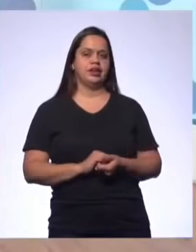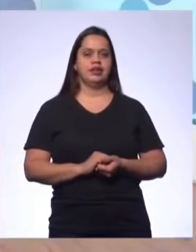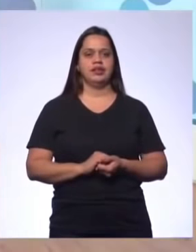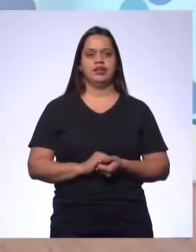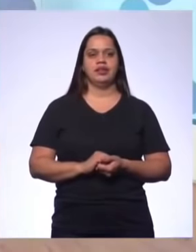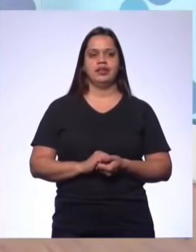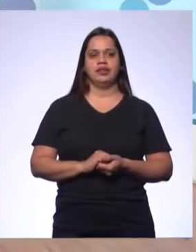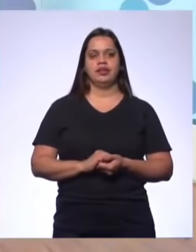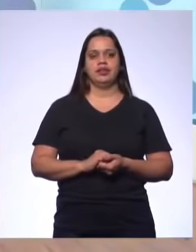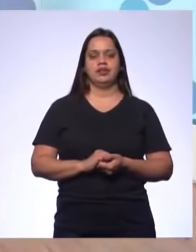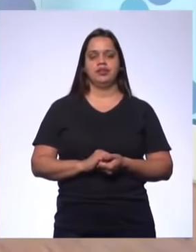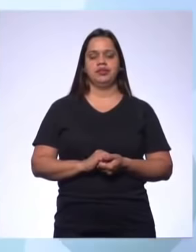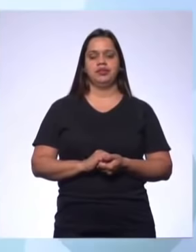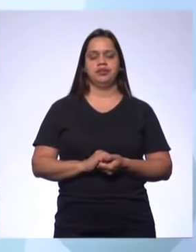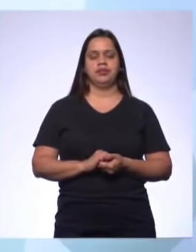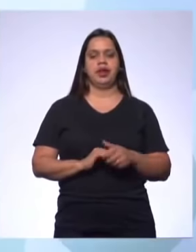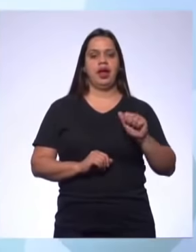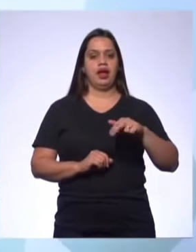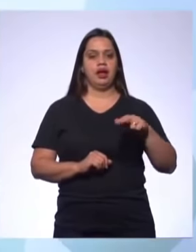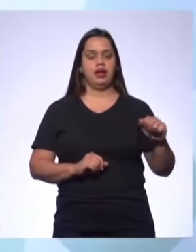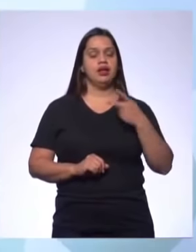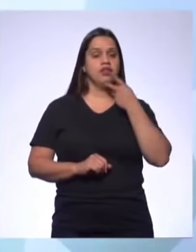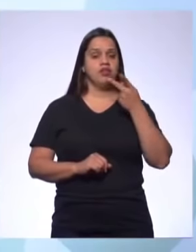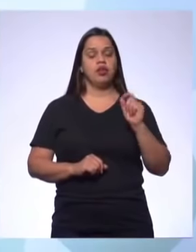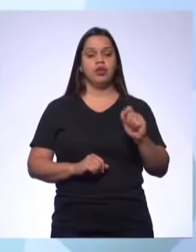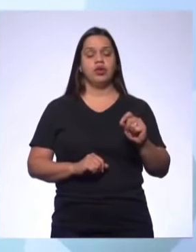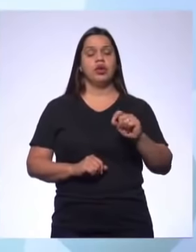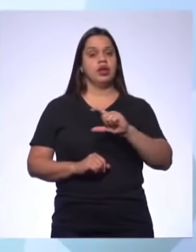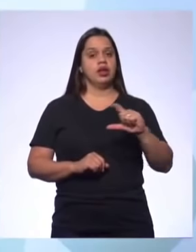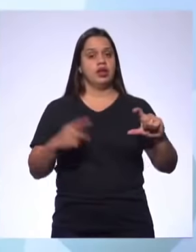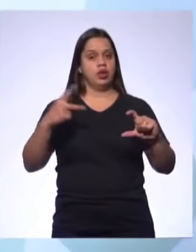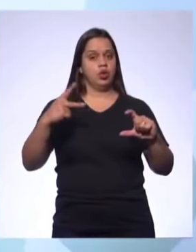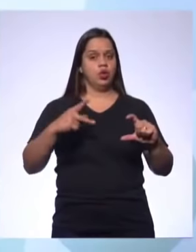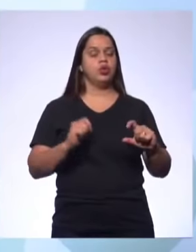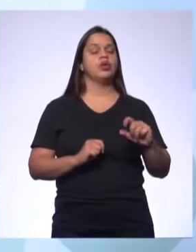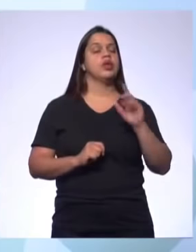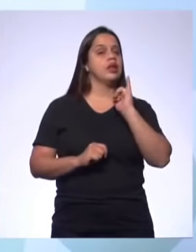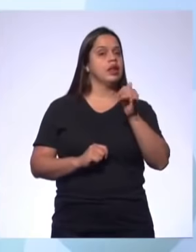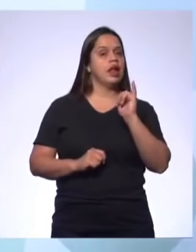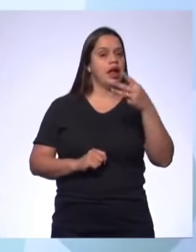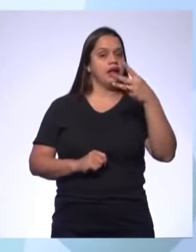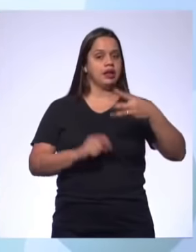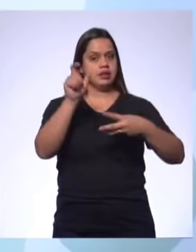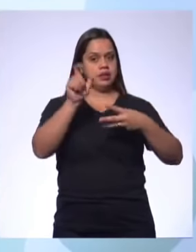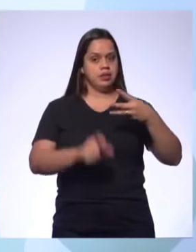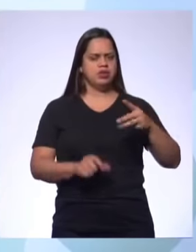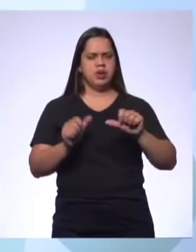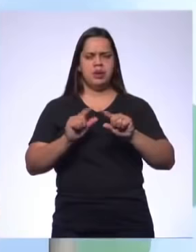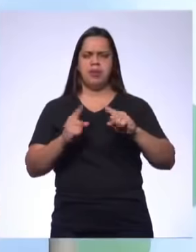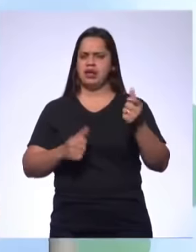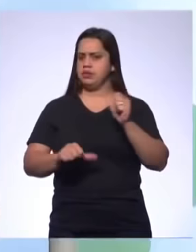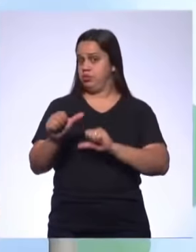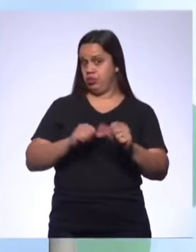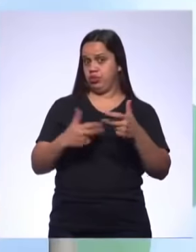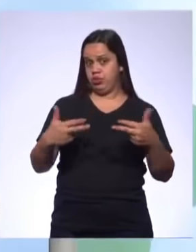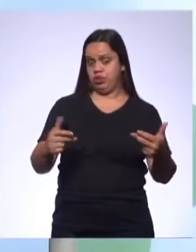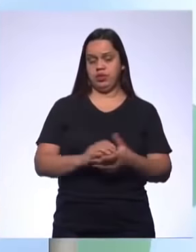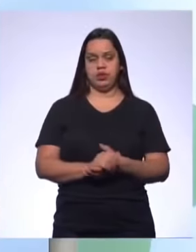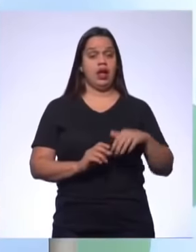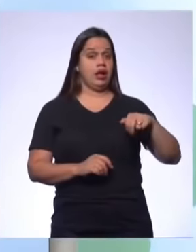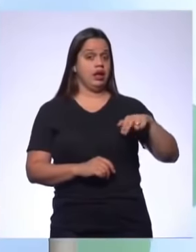Diferente. A Ana Beatriz colocou que na segunda leitura a narradora é em terceira pessoa, mas isso muda alguma coisa? A Maria Luísa disse que